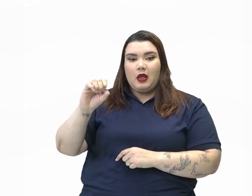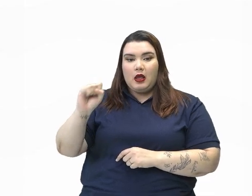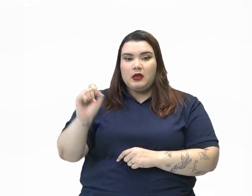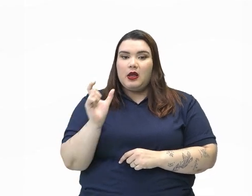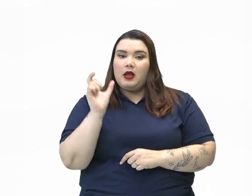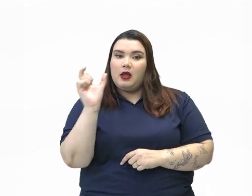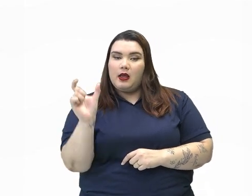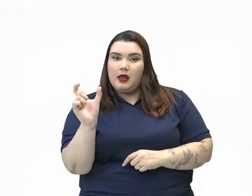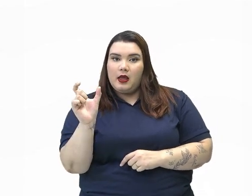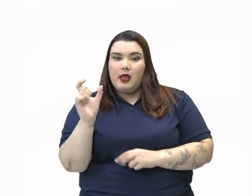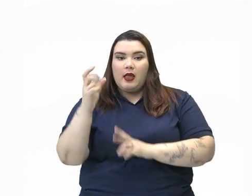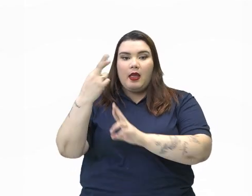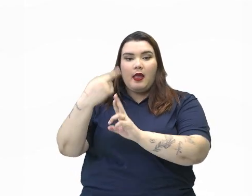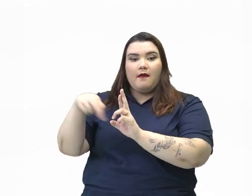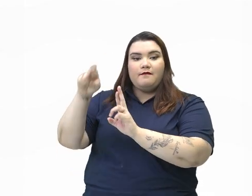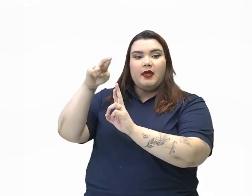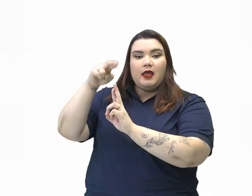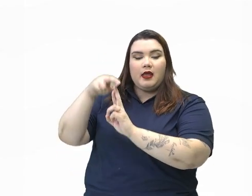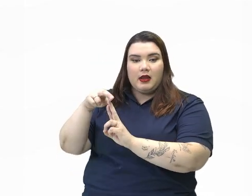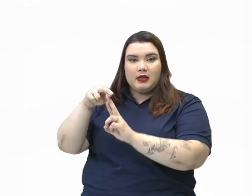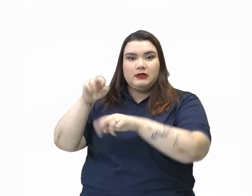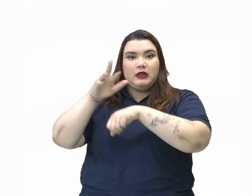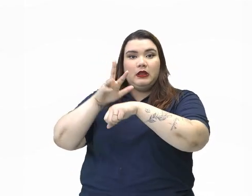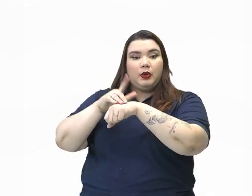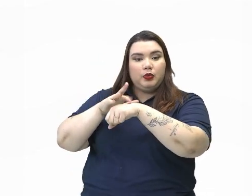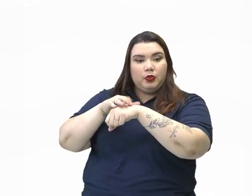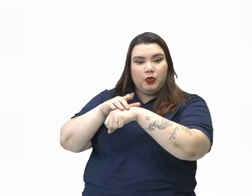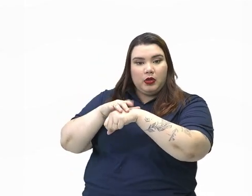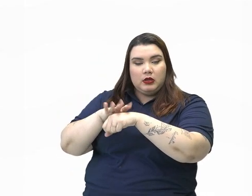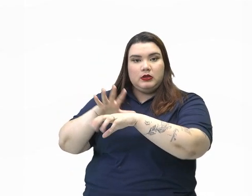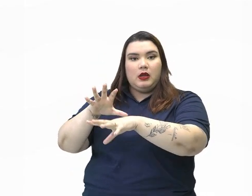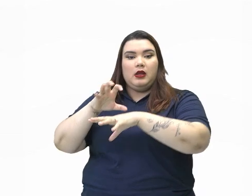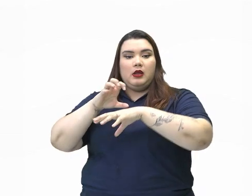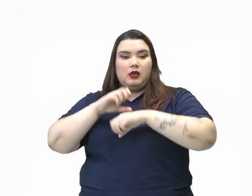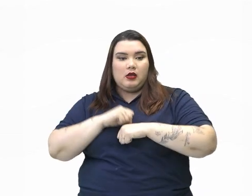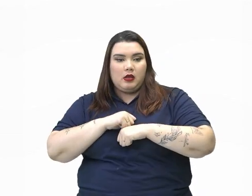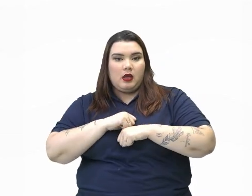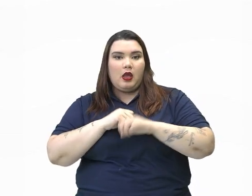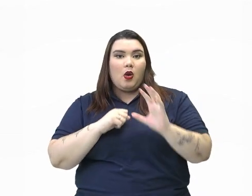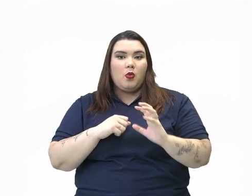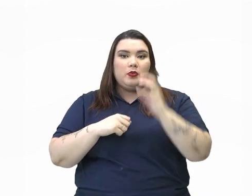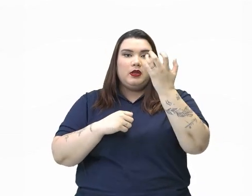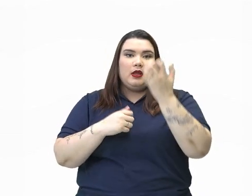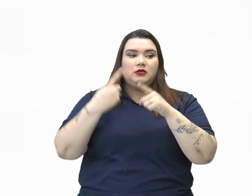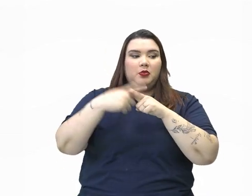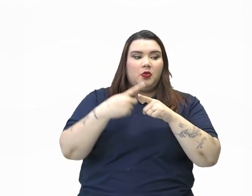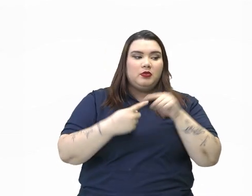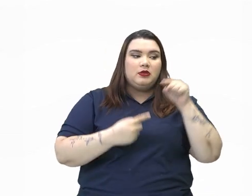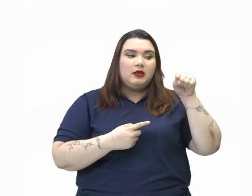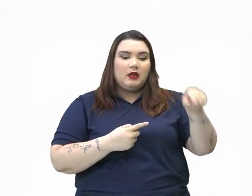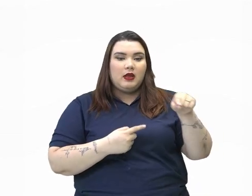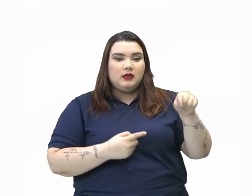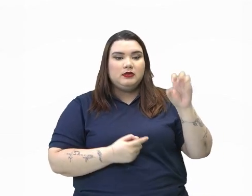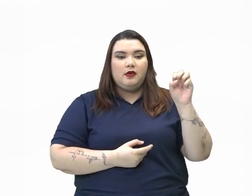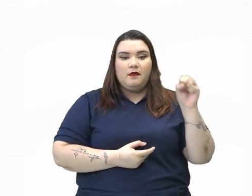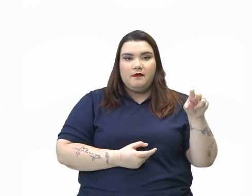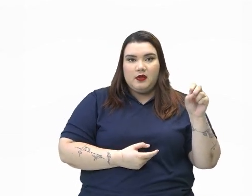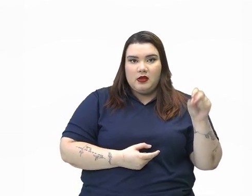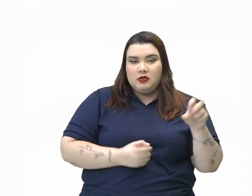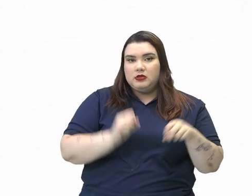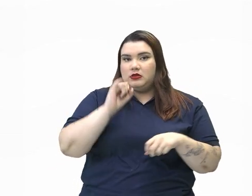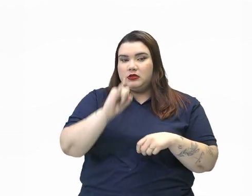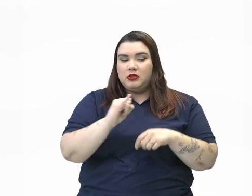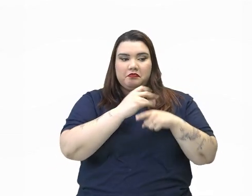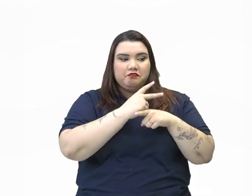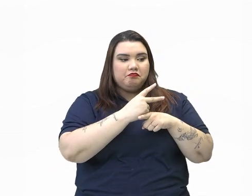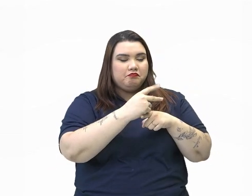se refere à síndrome da imunodeficiência adquirida, que é causada pelo HIV, quando ele não é